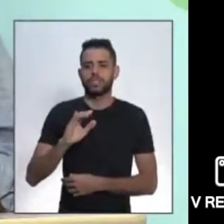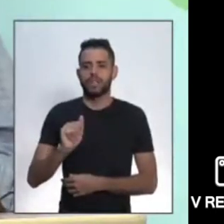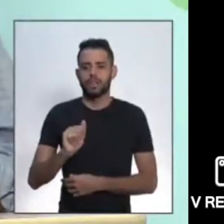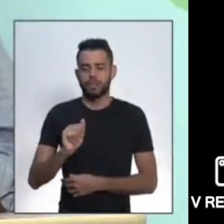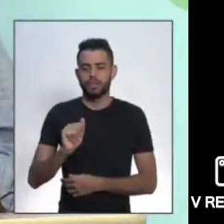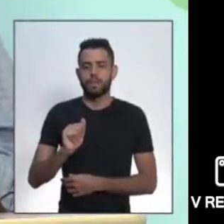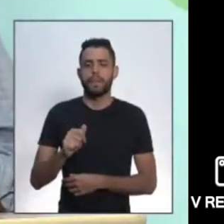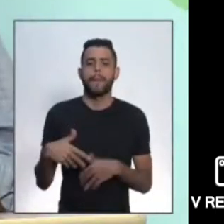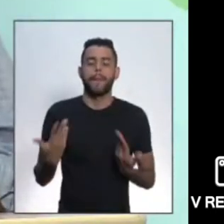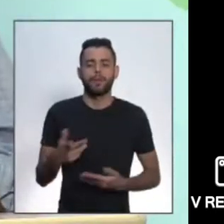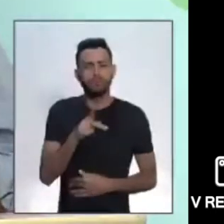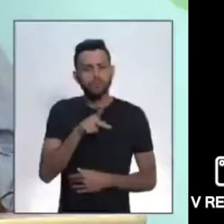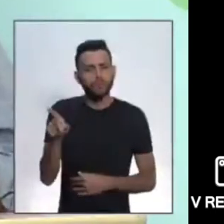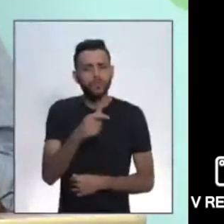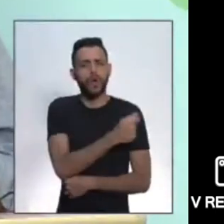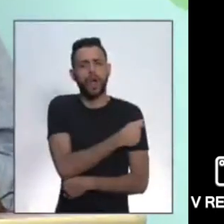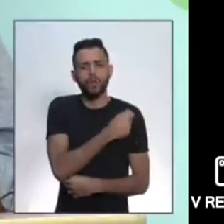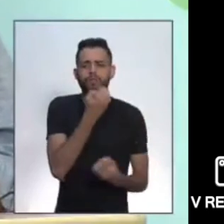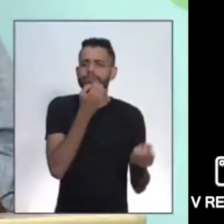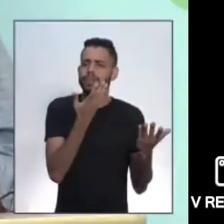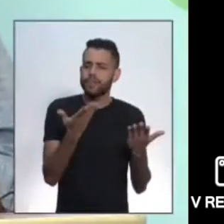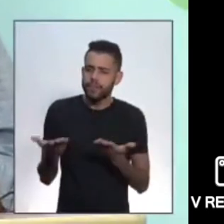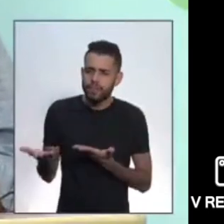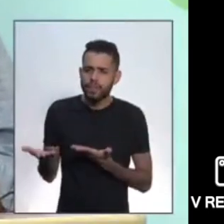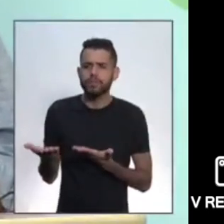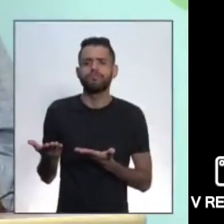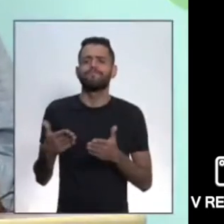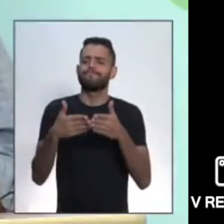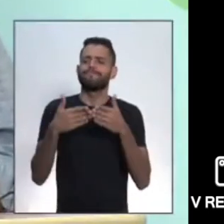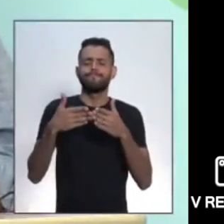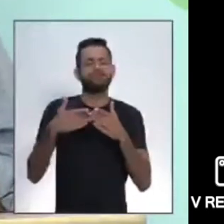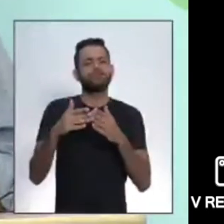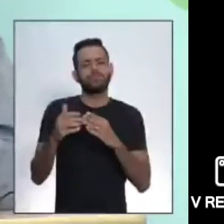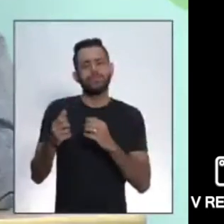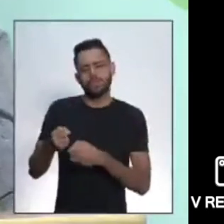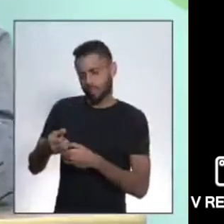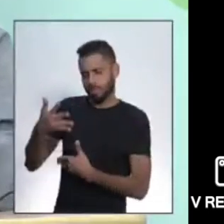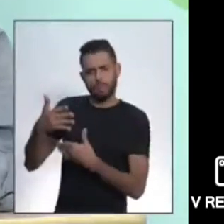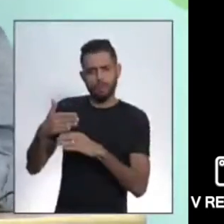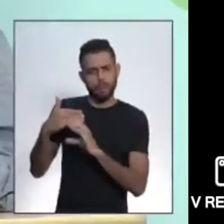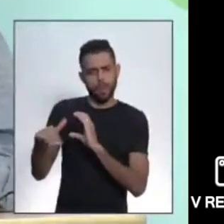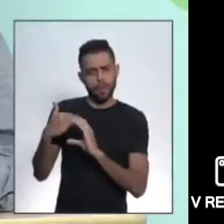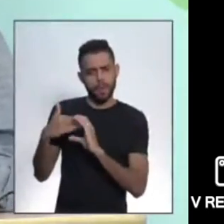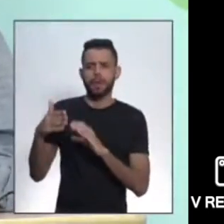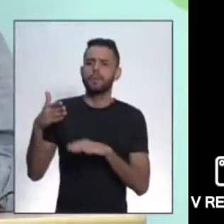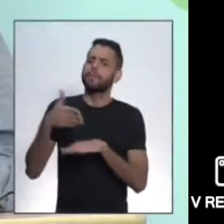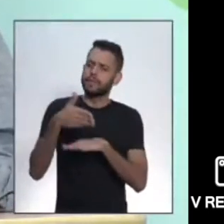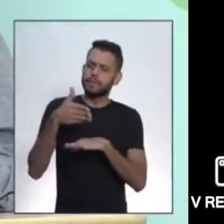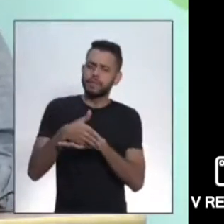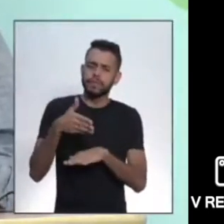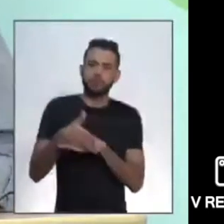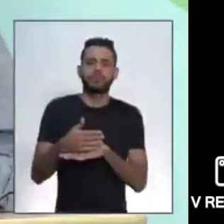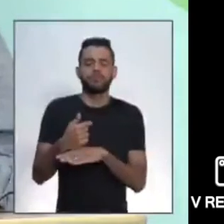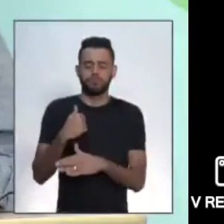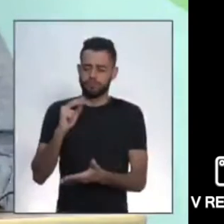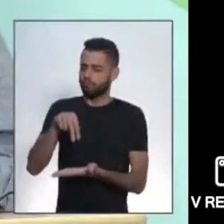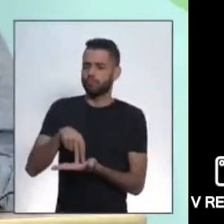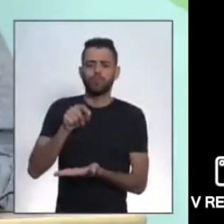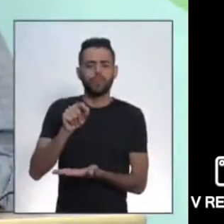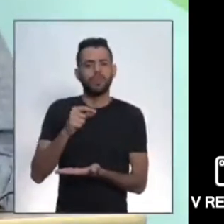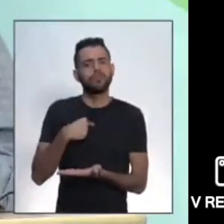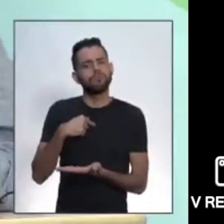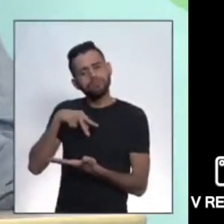os professores, alunos. Por favor, participem do chat. Estou aqui justamente para